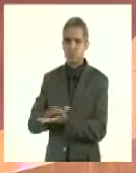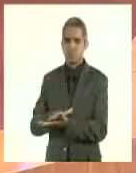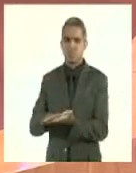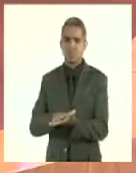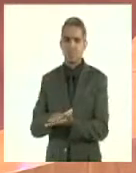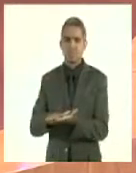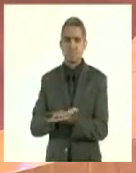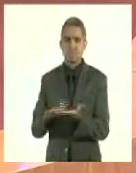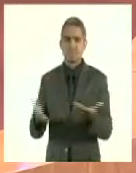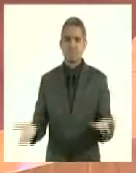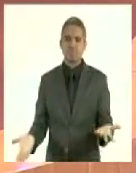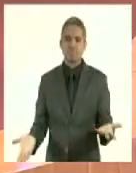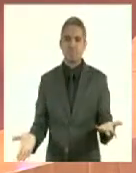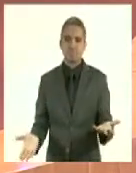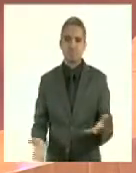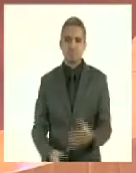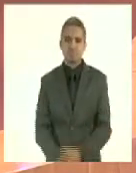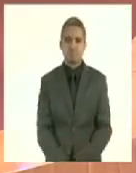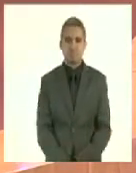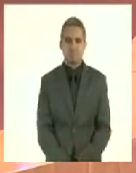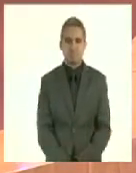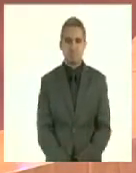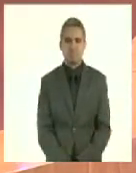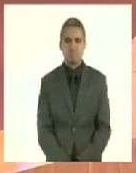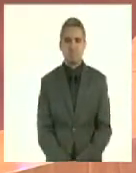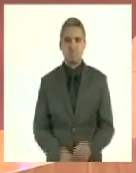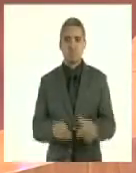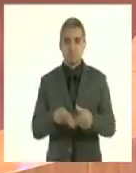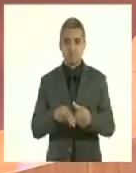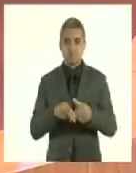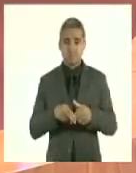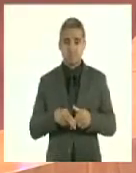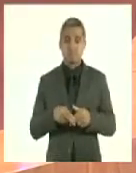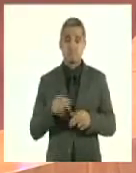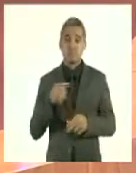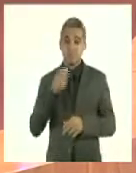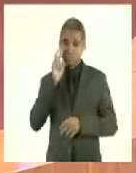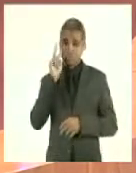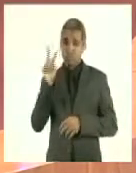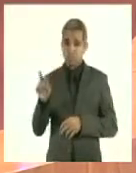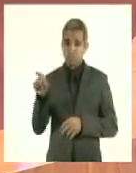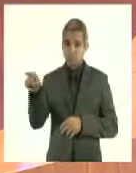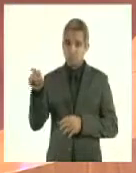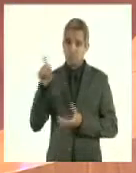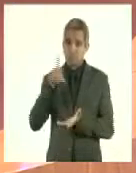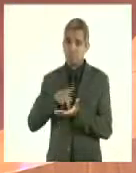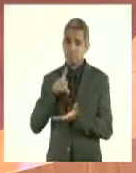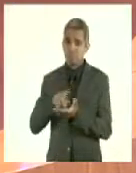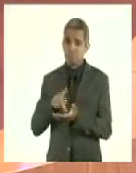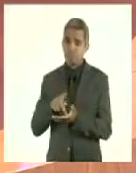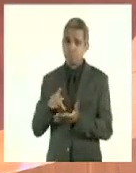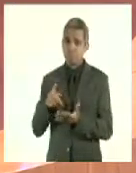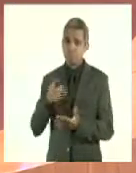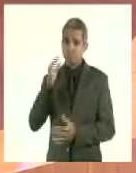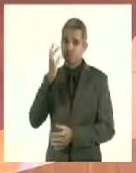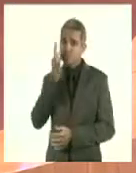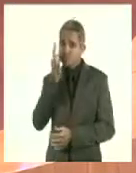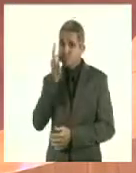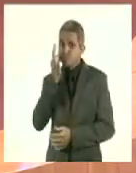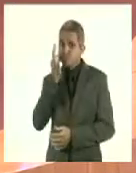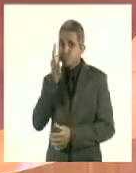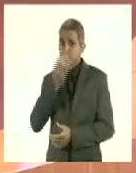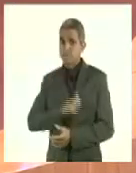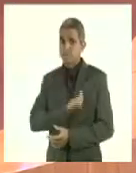uma coisa muito parca. Então, eu quero ver Vossa Excelência na prática, Vossa Excelência na